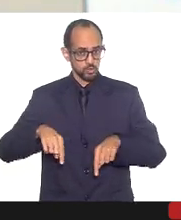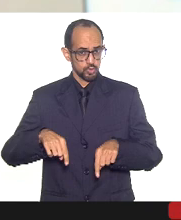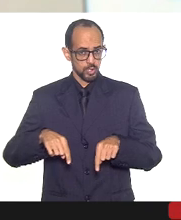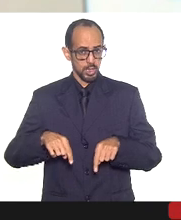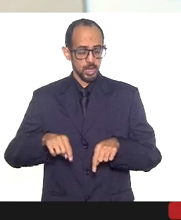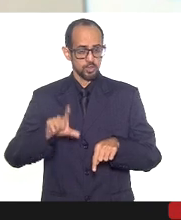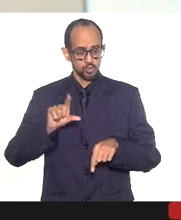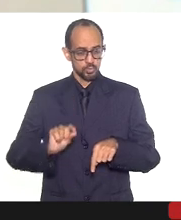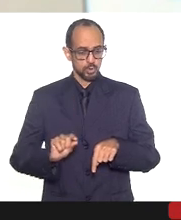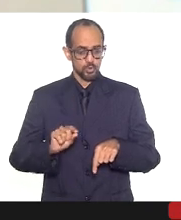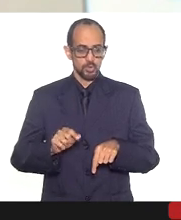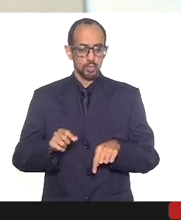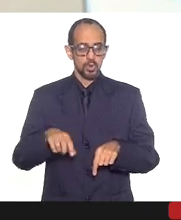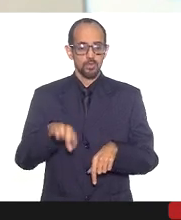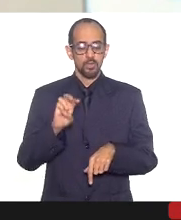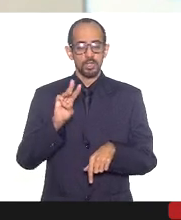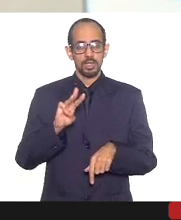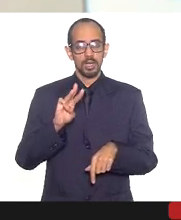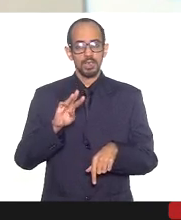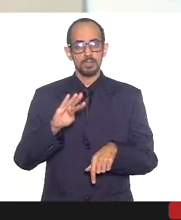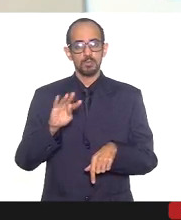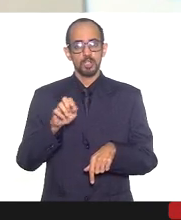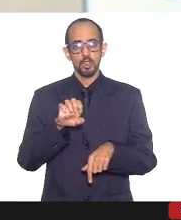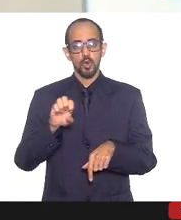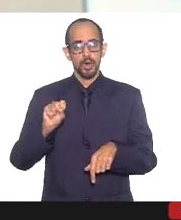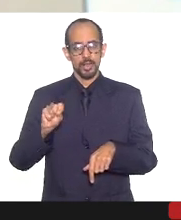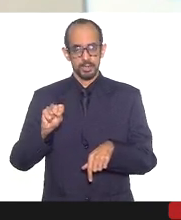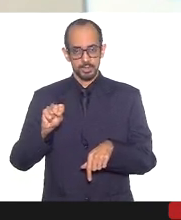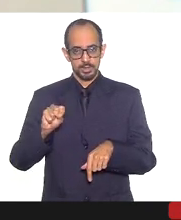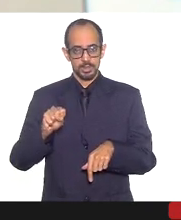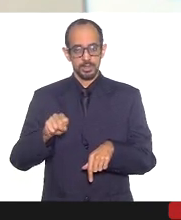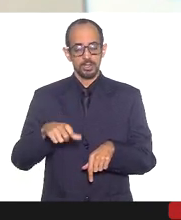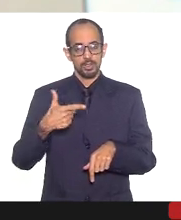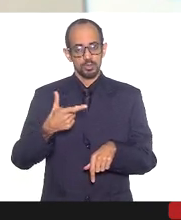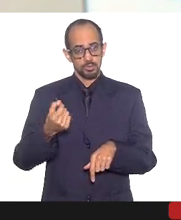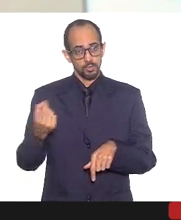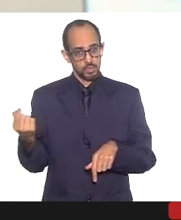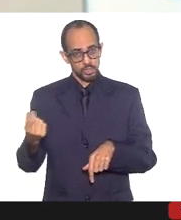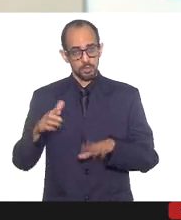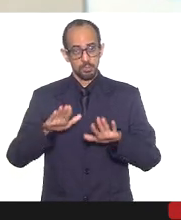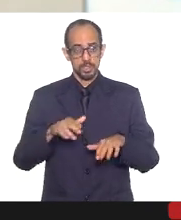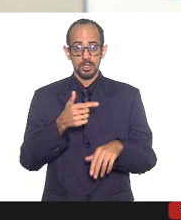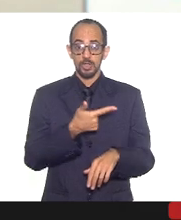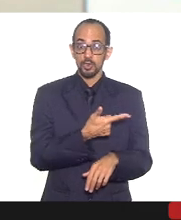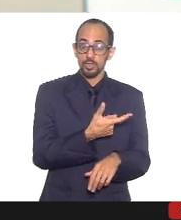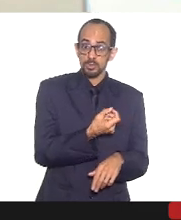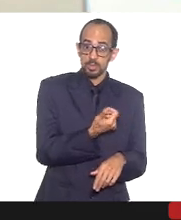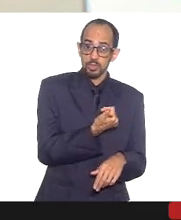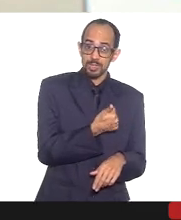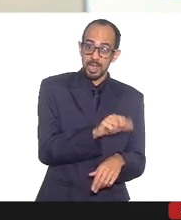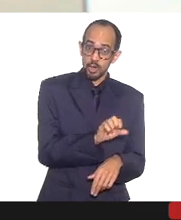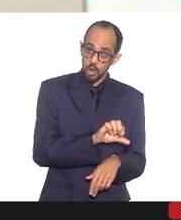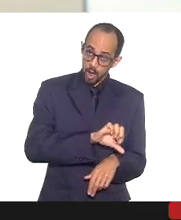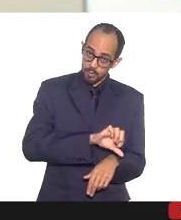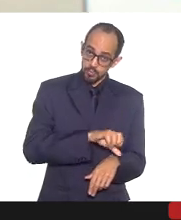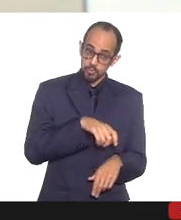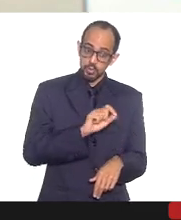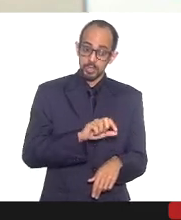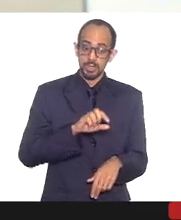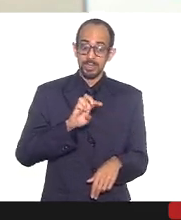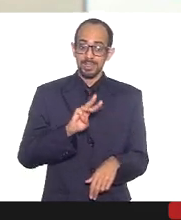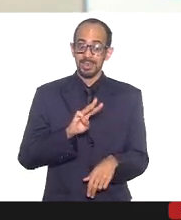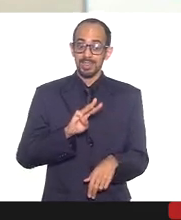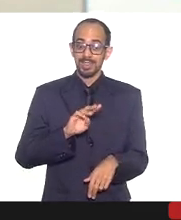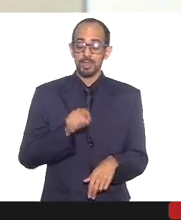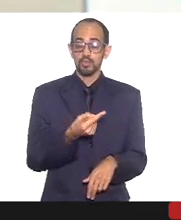3 bilhões e 95 milhões, enquanto em 2019 havia sido de 3 bilhões e 222